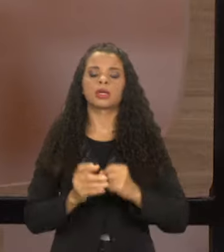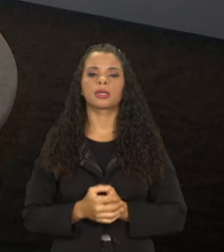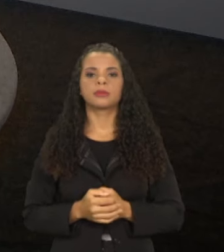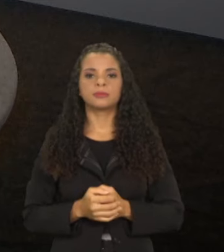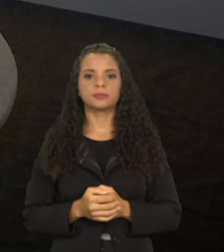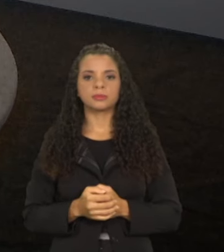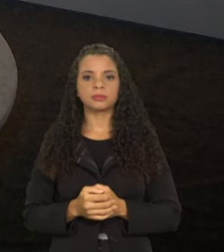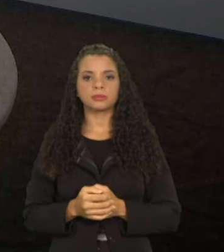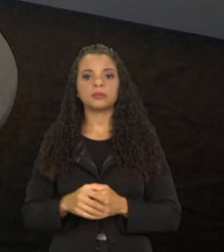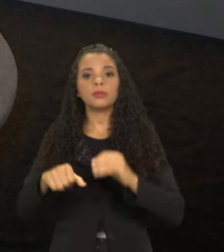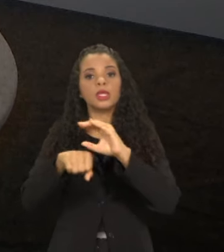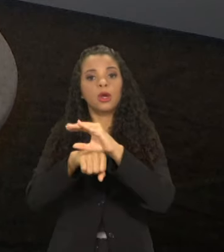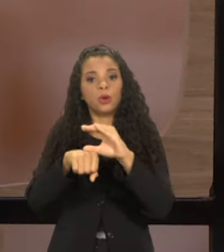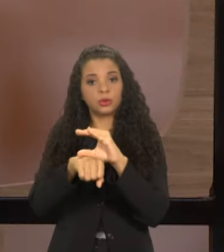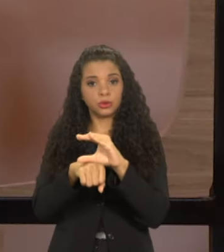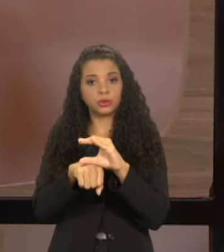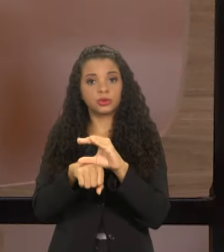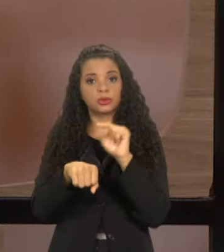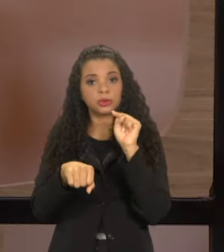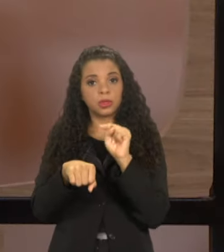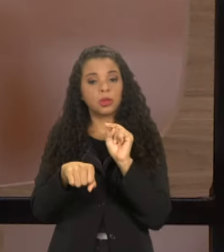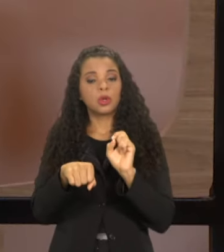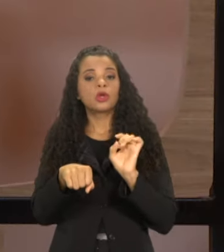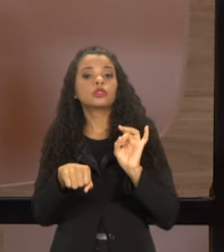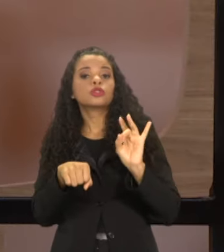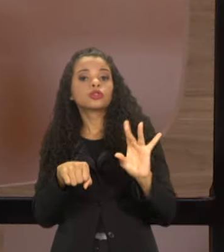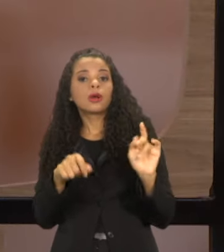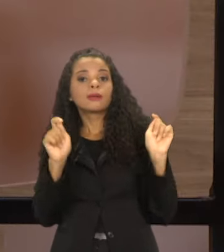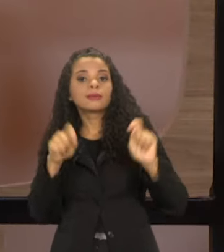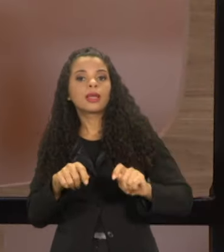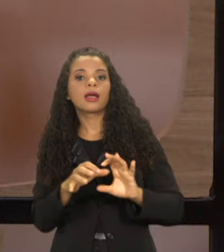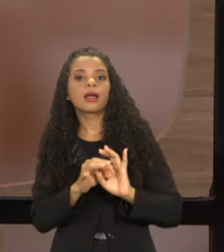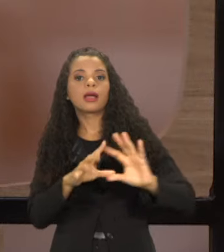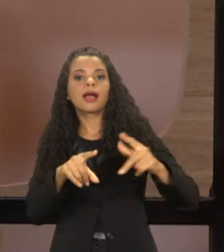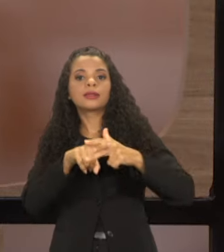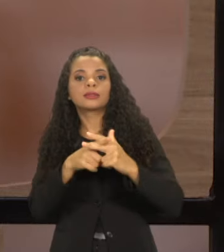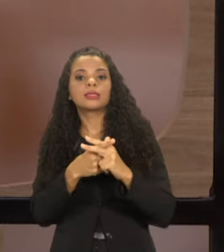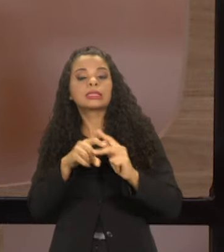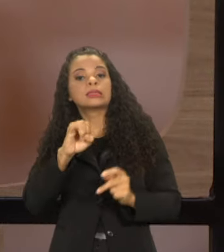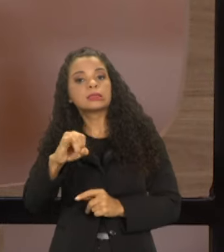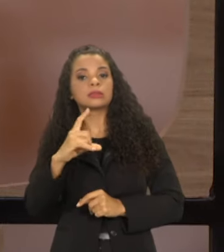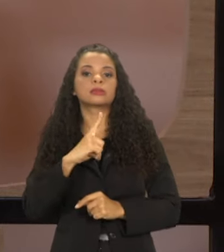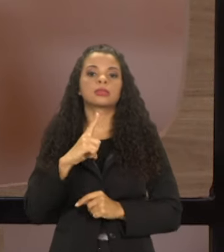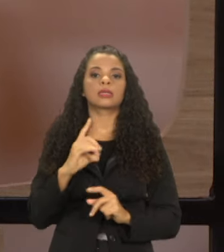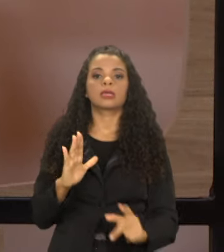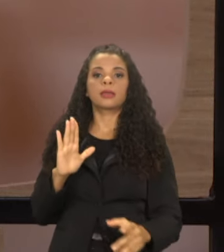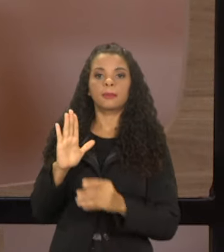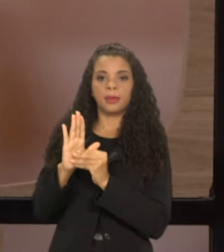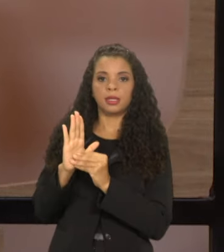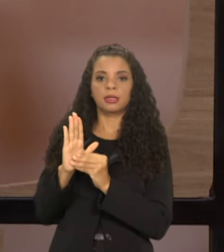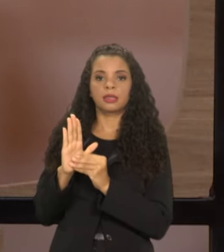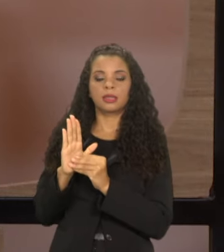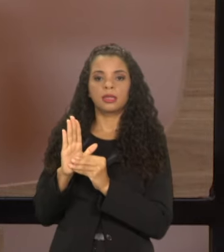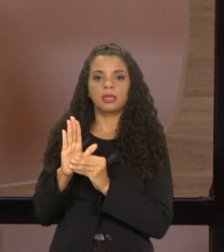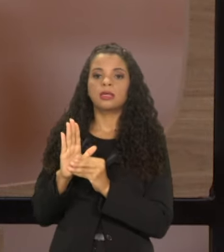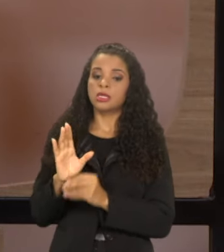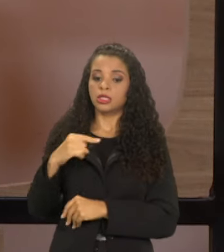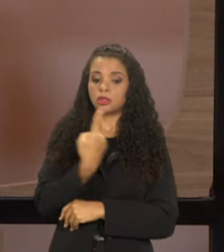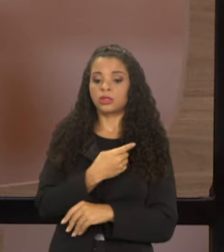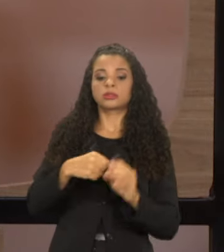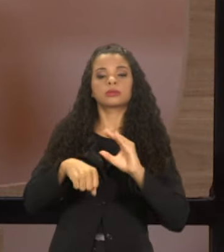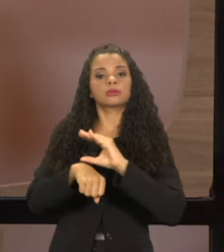a Constituição Federal ela só pode ser alterada por meio de emendas constitucionais. E a nossa Constituição